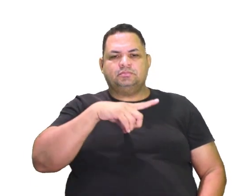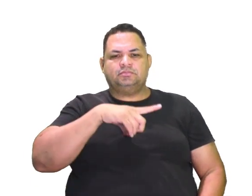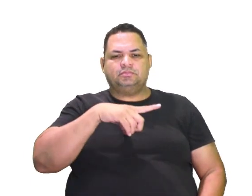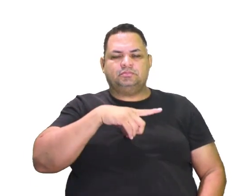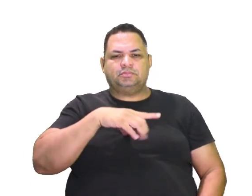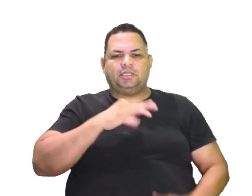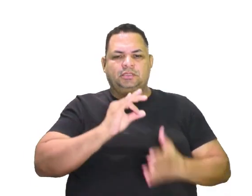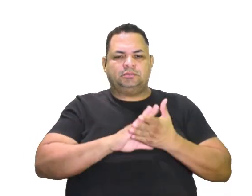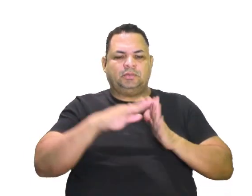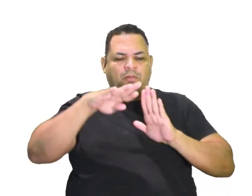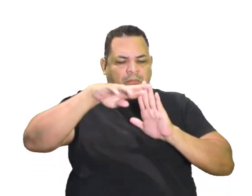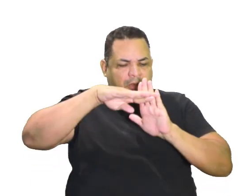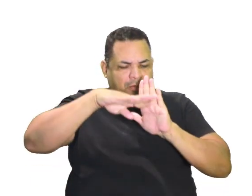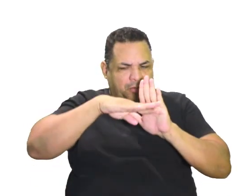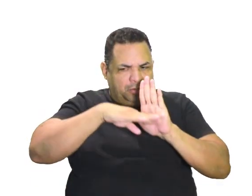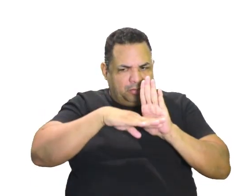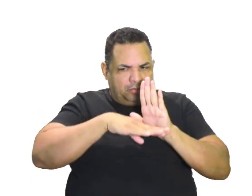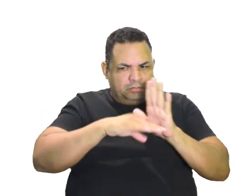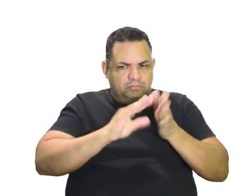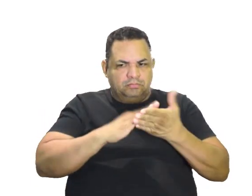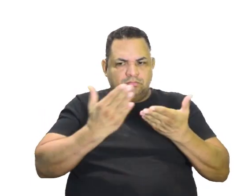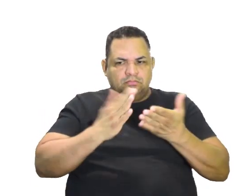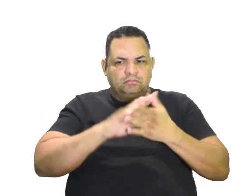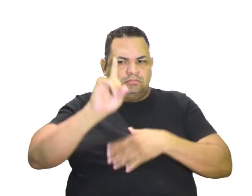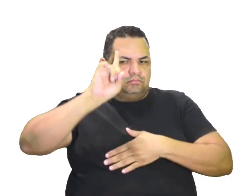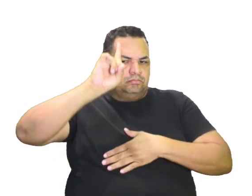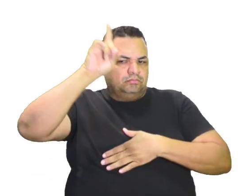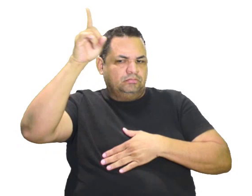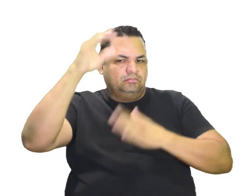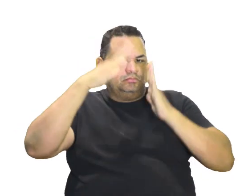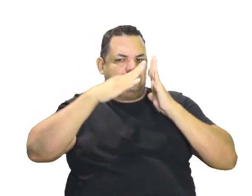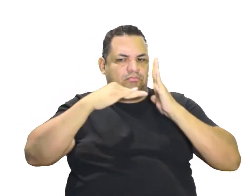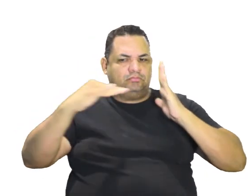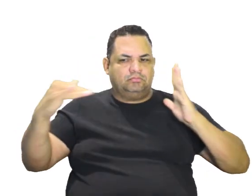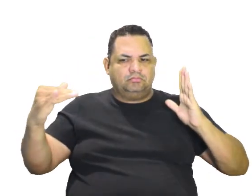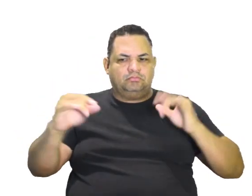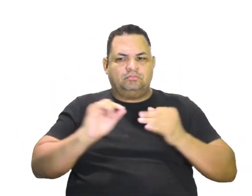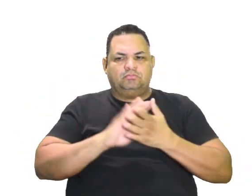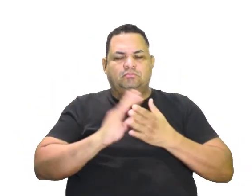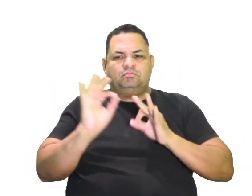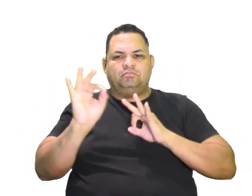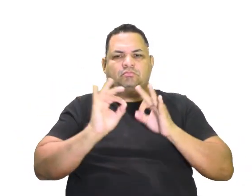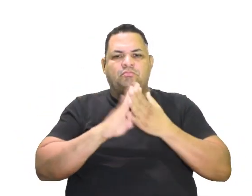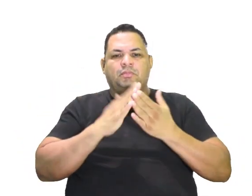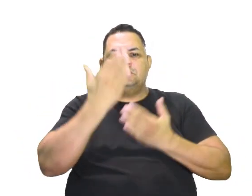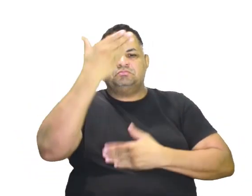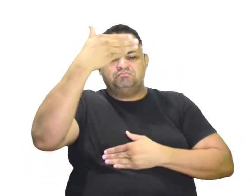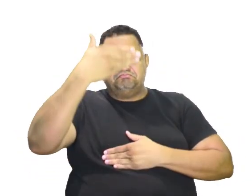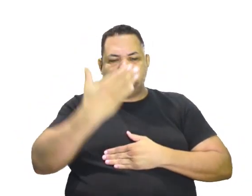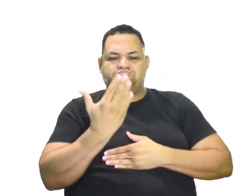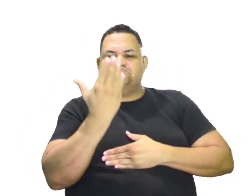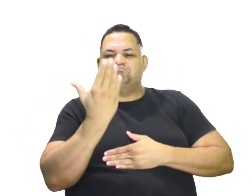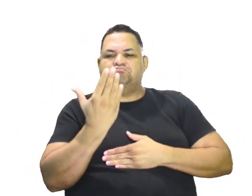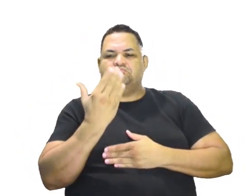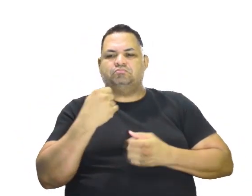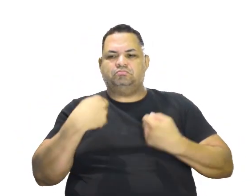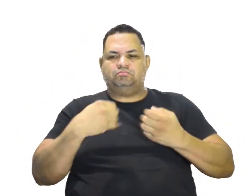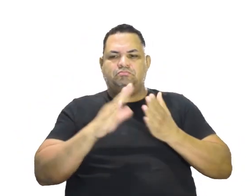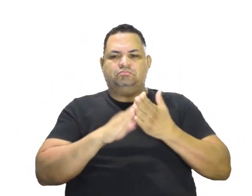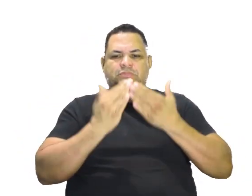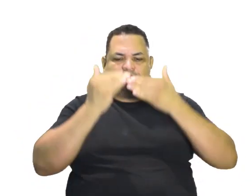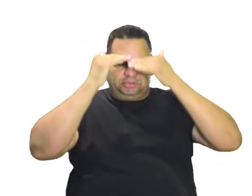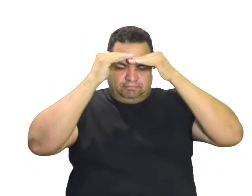uma determinação de um ideal estético, ou seja, de uma aparência que devia ser